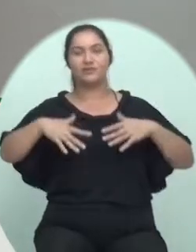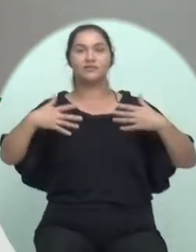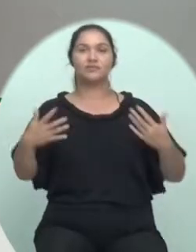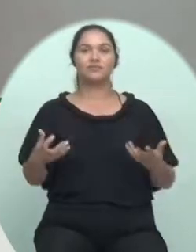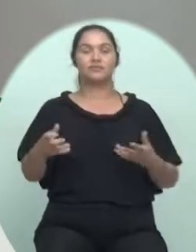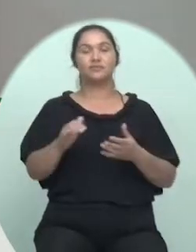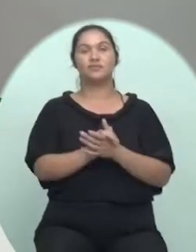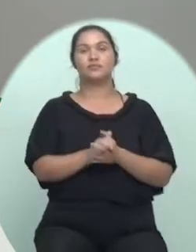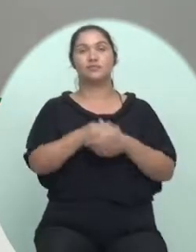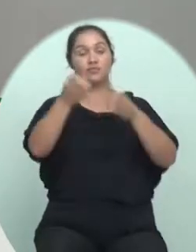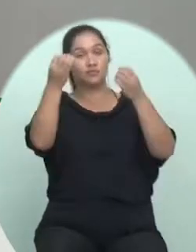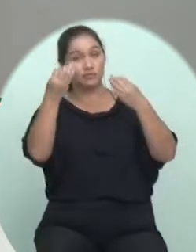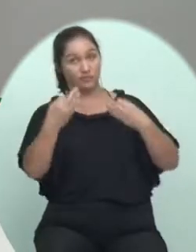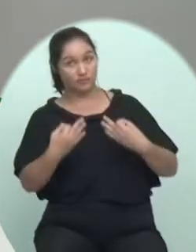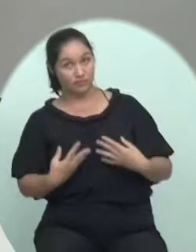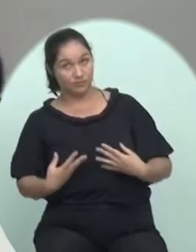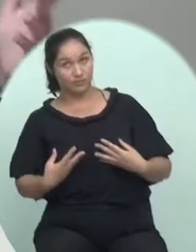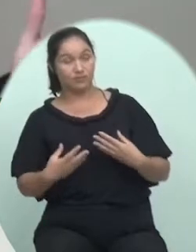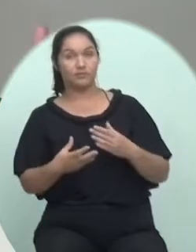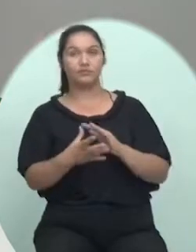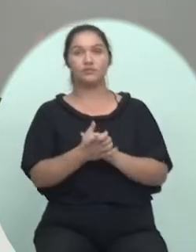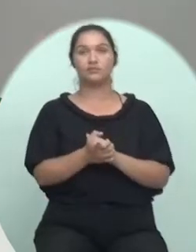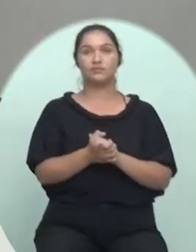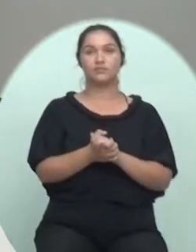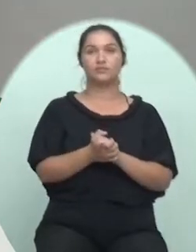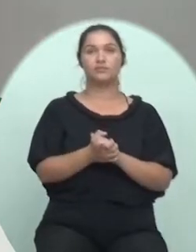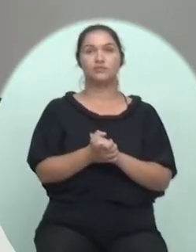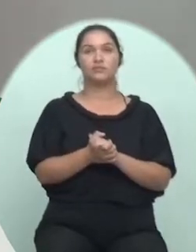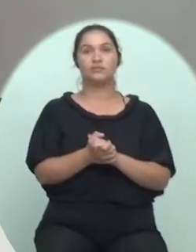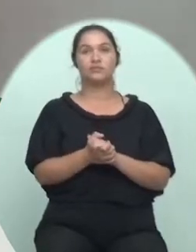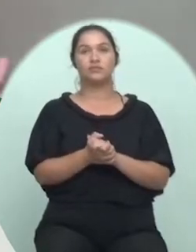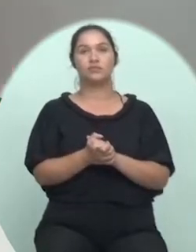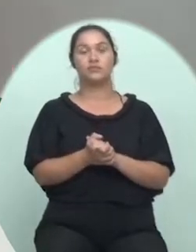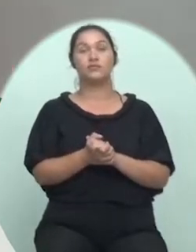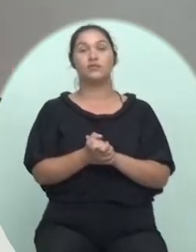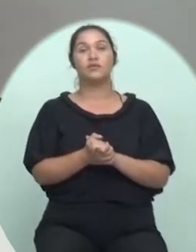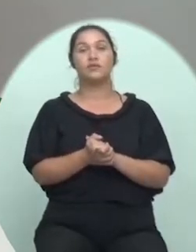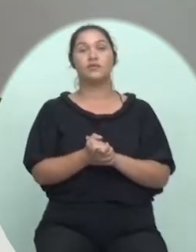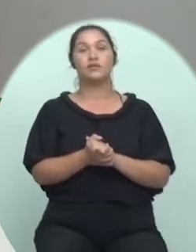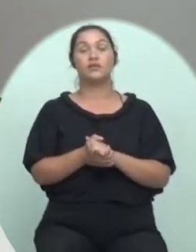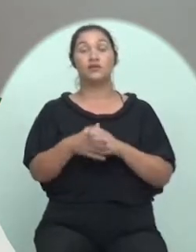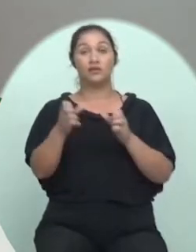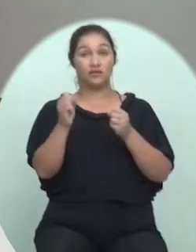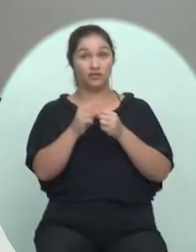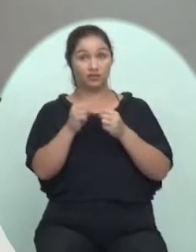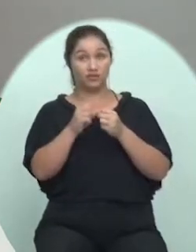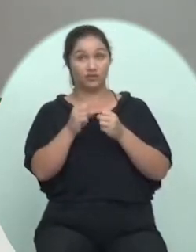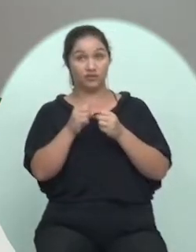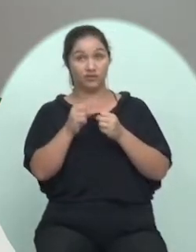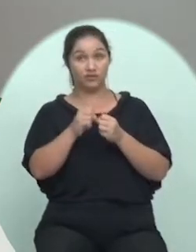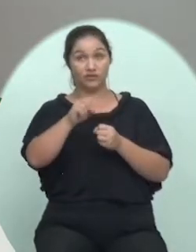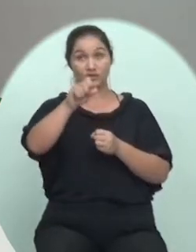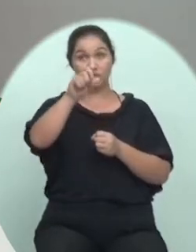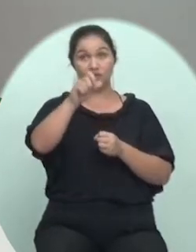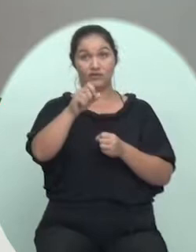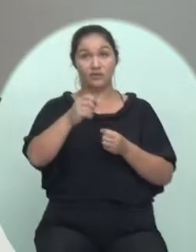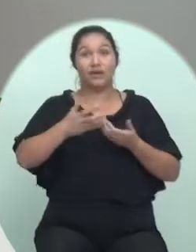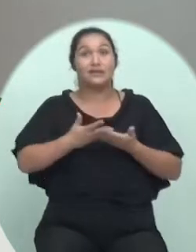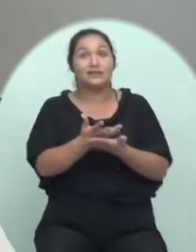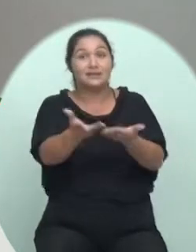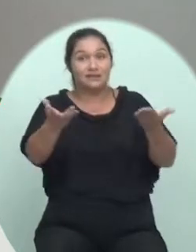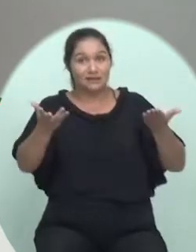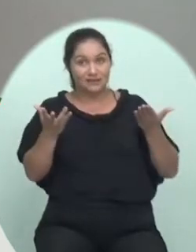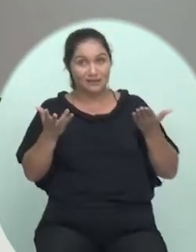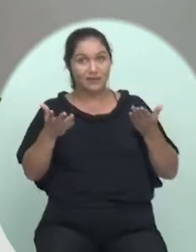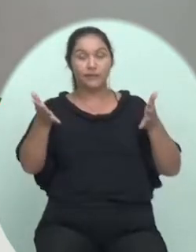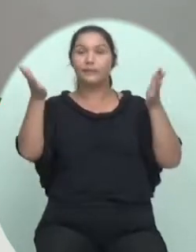enviado o edital de licitações, vão abrir um chamamento público para que a empresa vencedora possa ir até o Centro de Controle